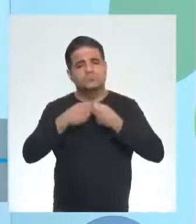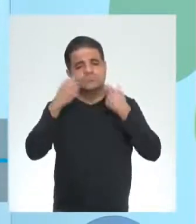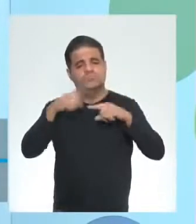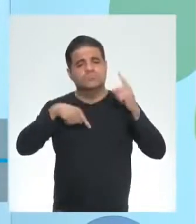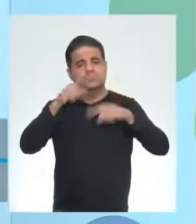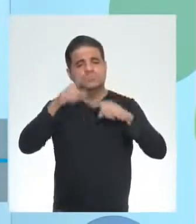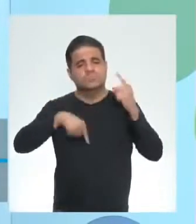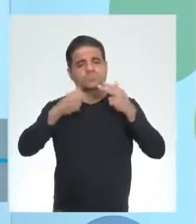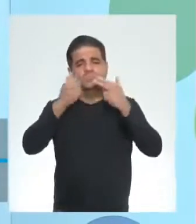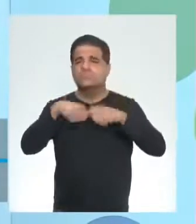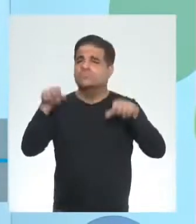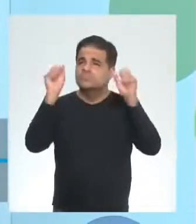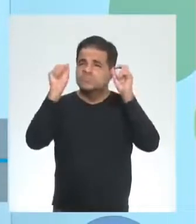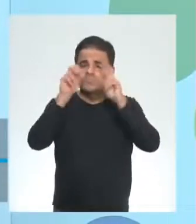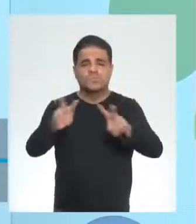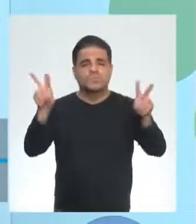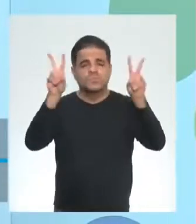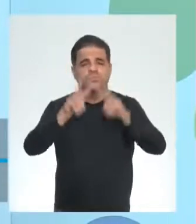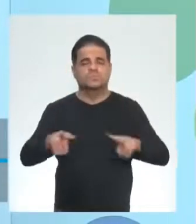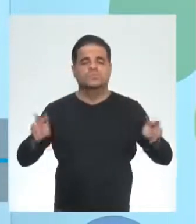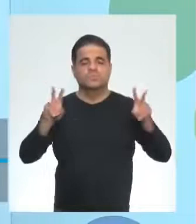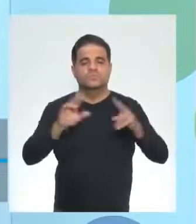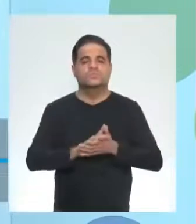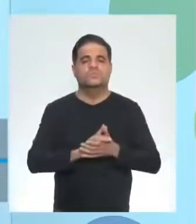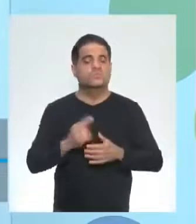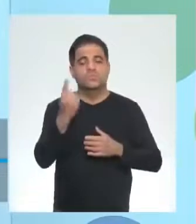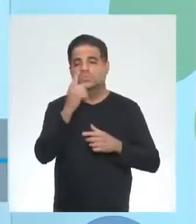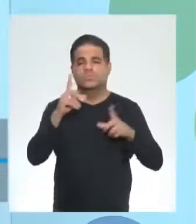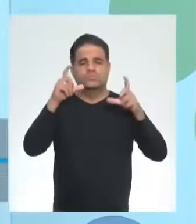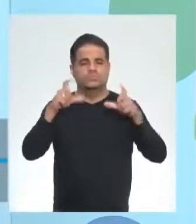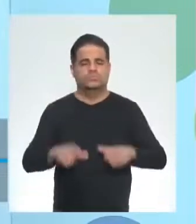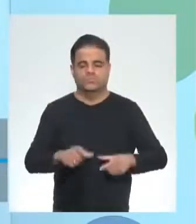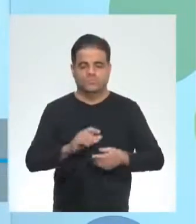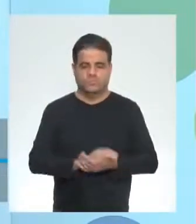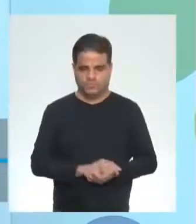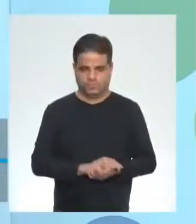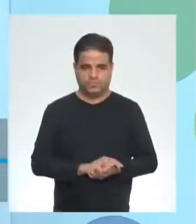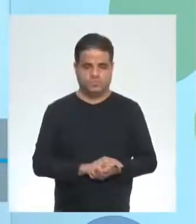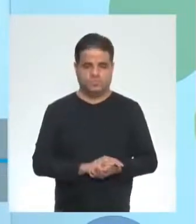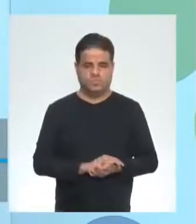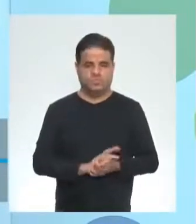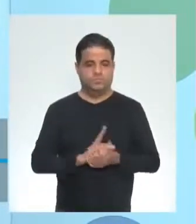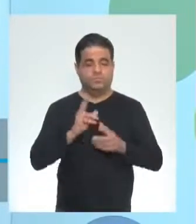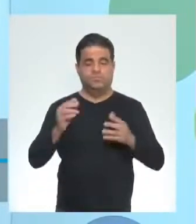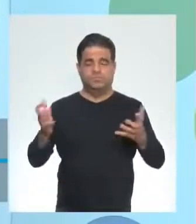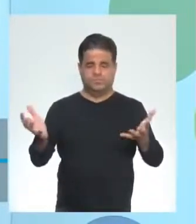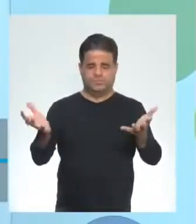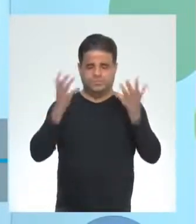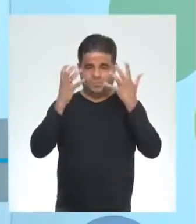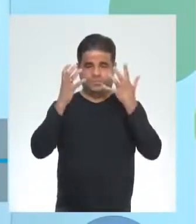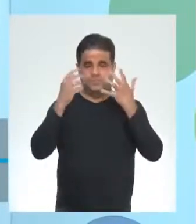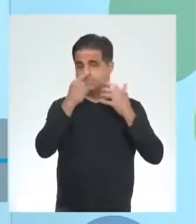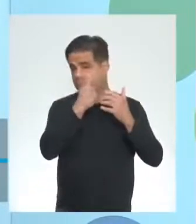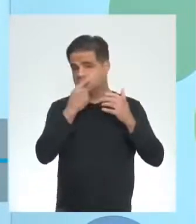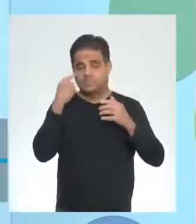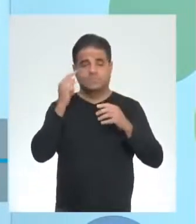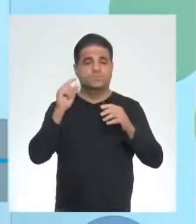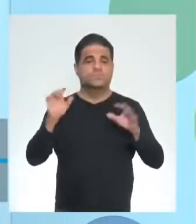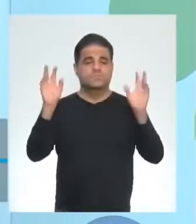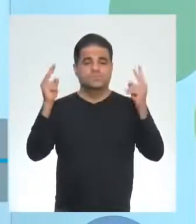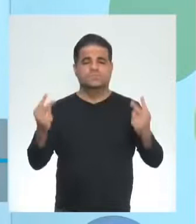elementos visuais em um local, né? É aquilo que agride nossa visão, né? O professor